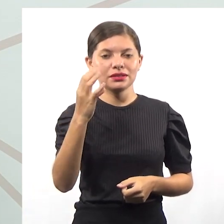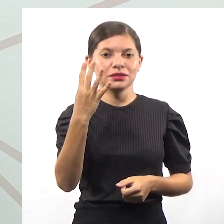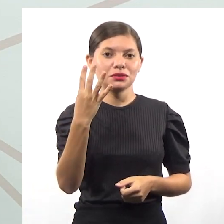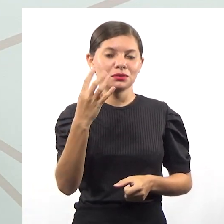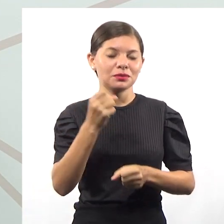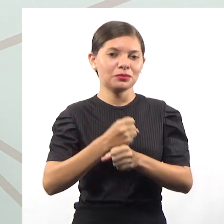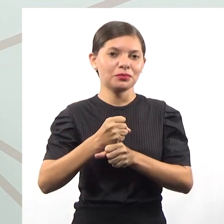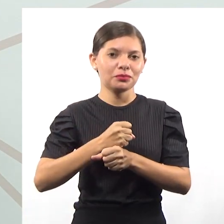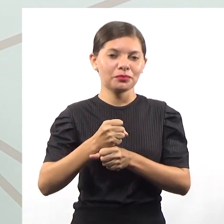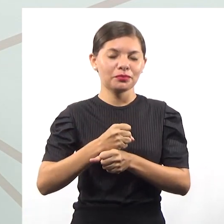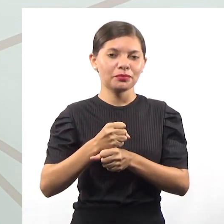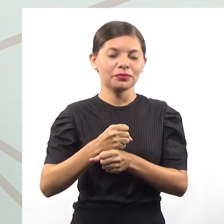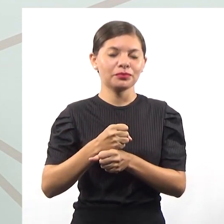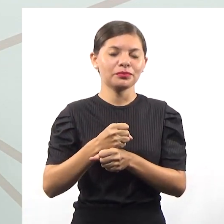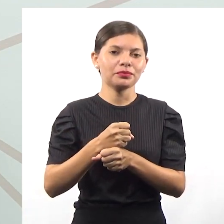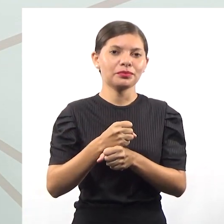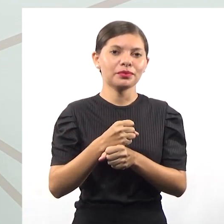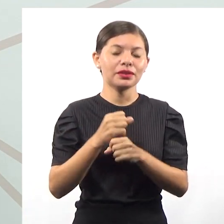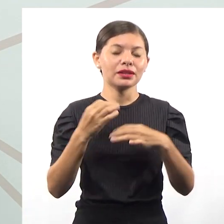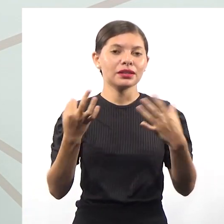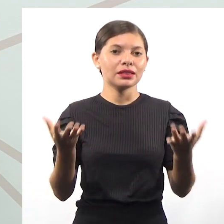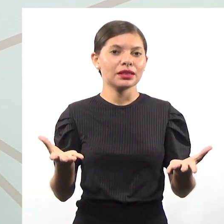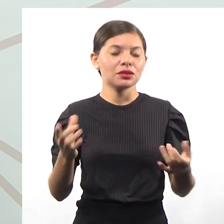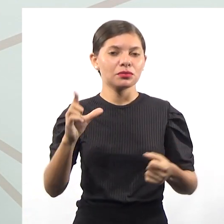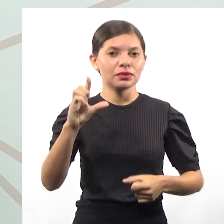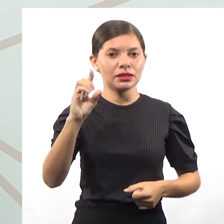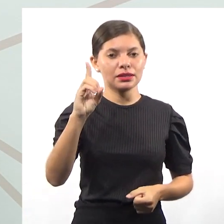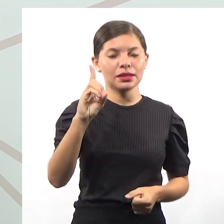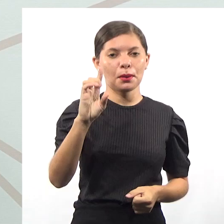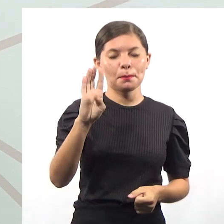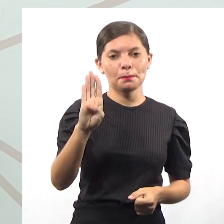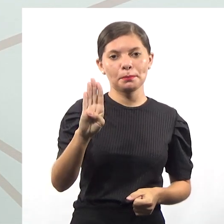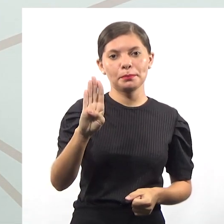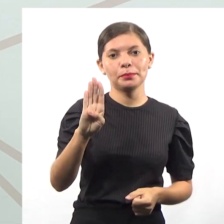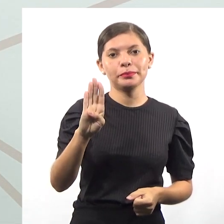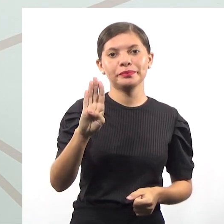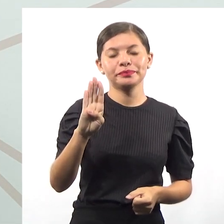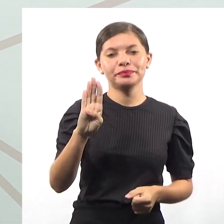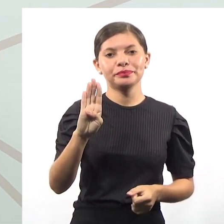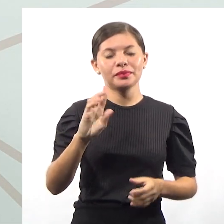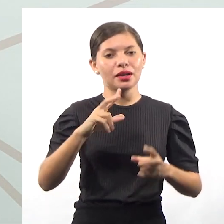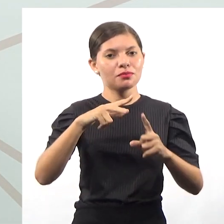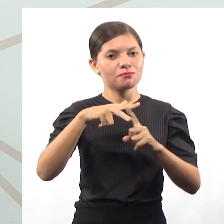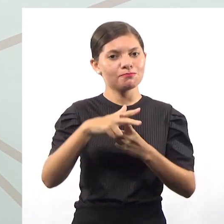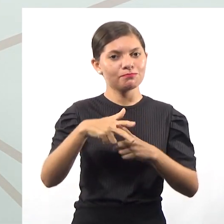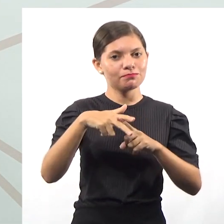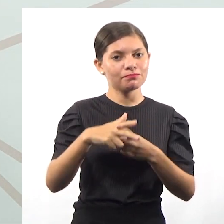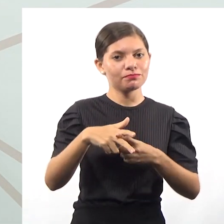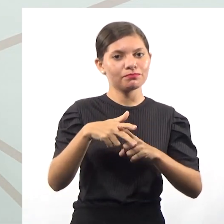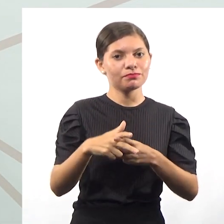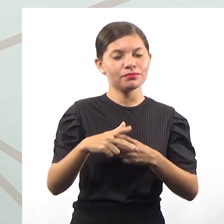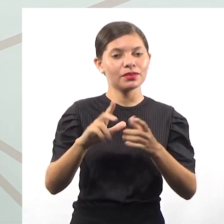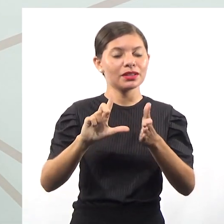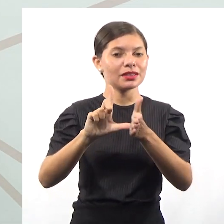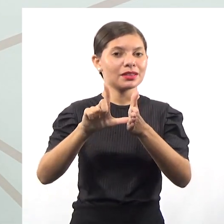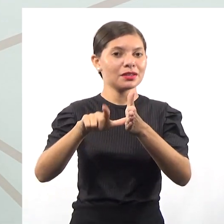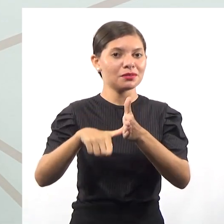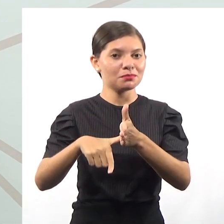anos. Então, a LDB não previa isso e a alteração